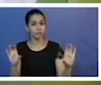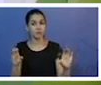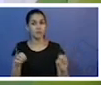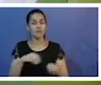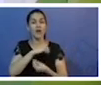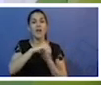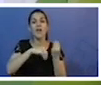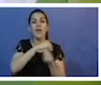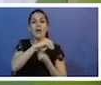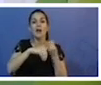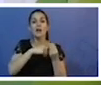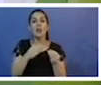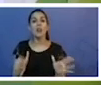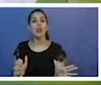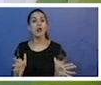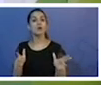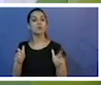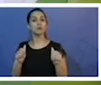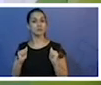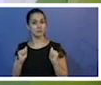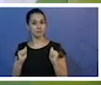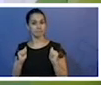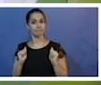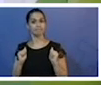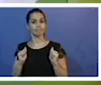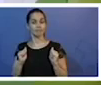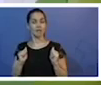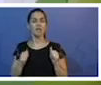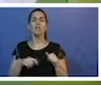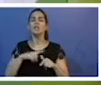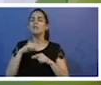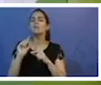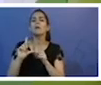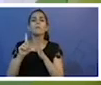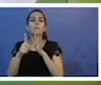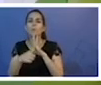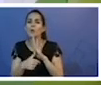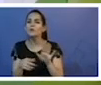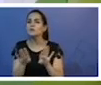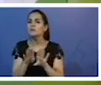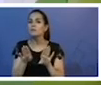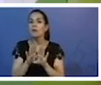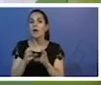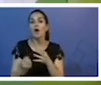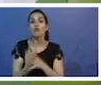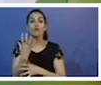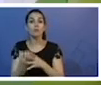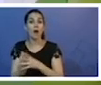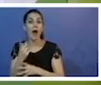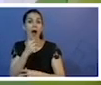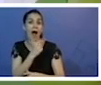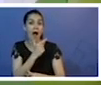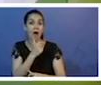denominada reação de neutralização, e, consequentemente, ocorre a formação de sal